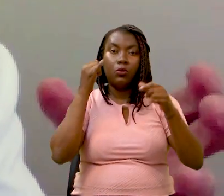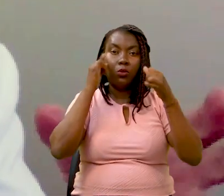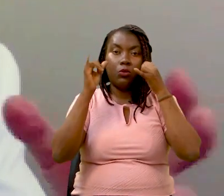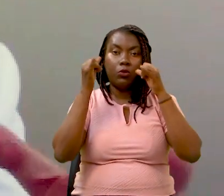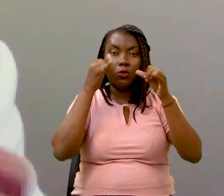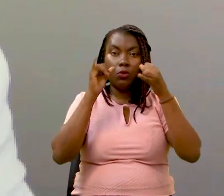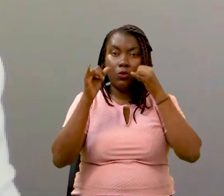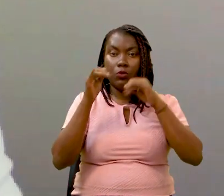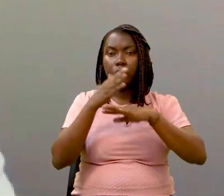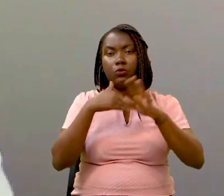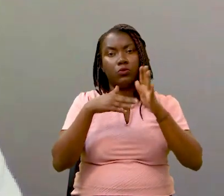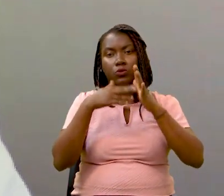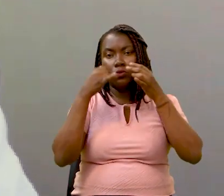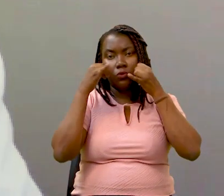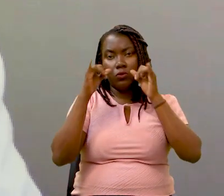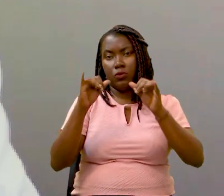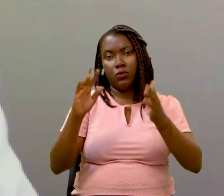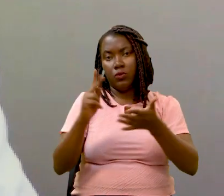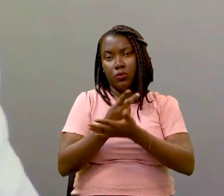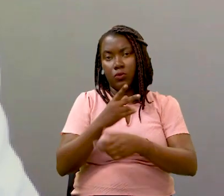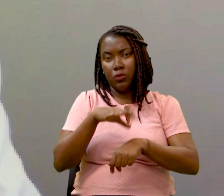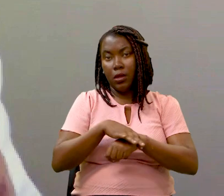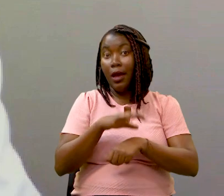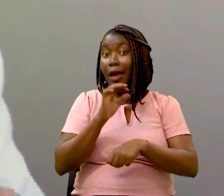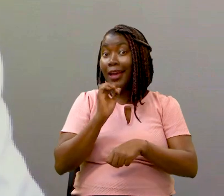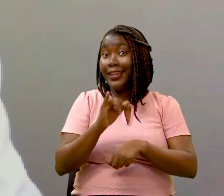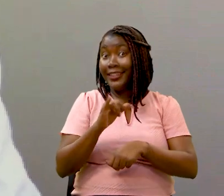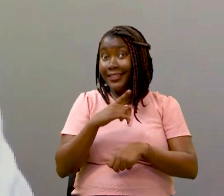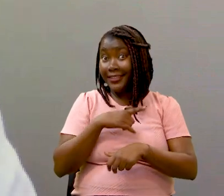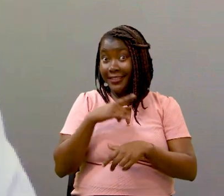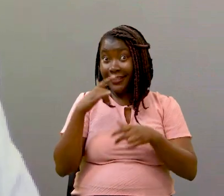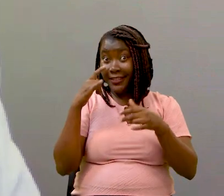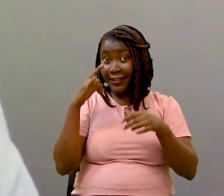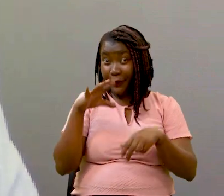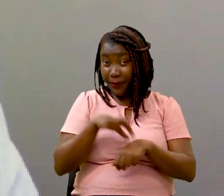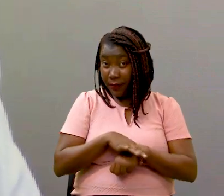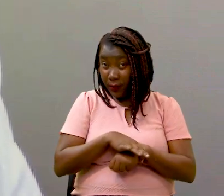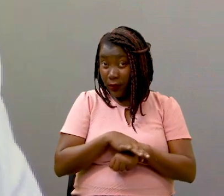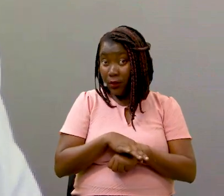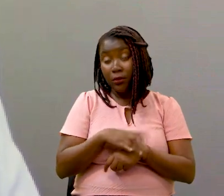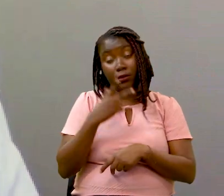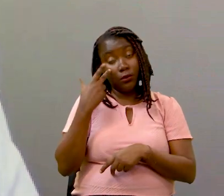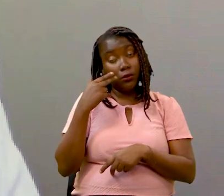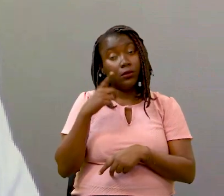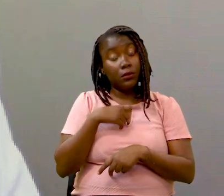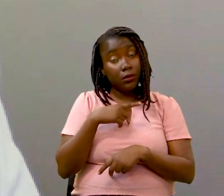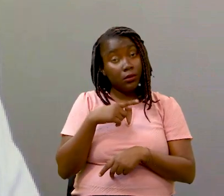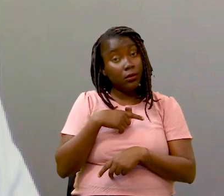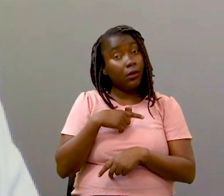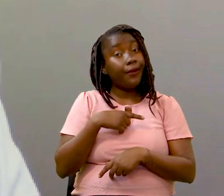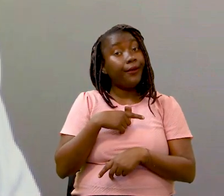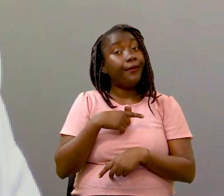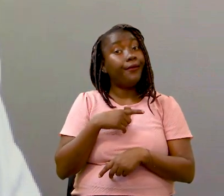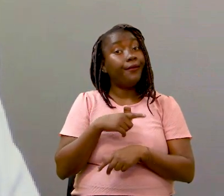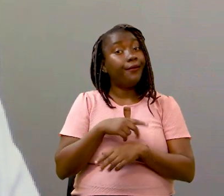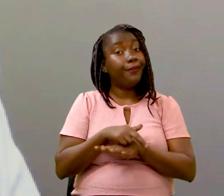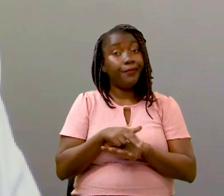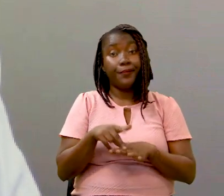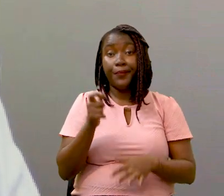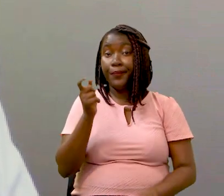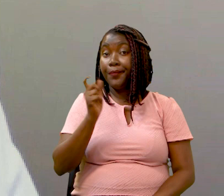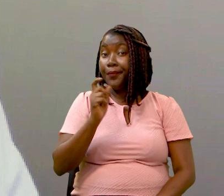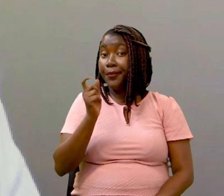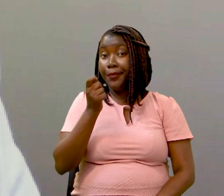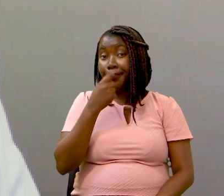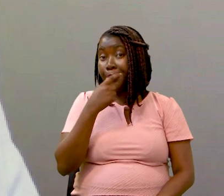tratamento preventivo, porque se evita que a pessoa tenha crise. Mas se tiver crise, e normalmente tem, então existem